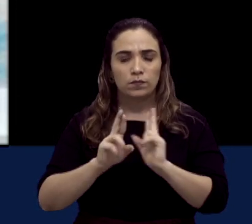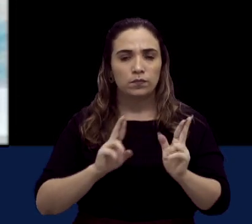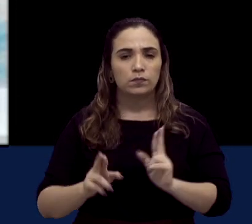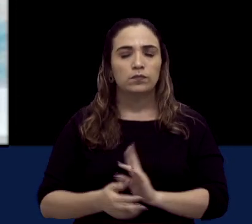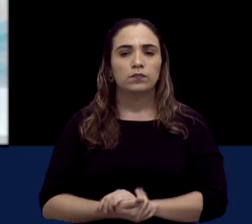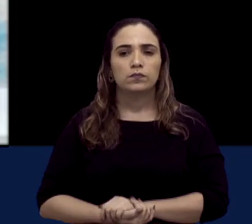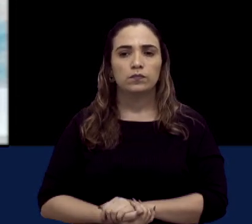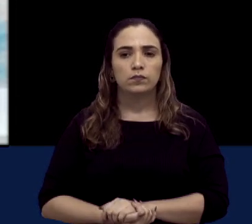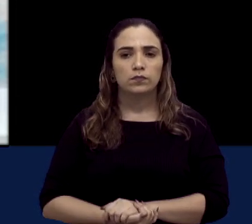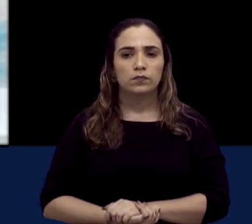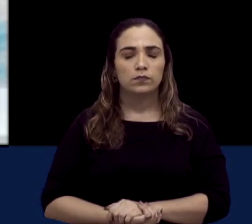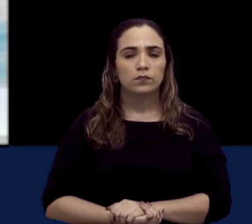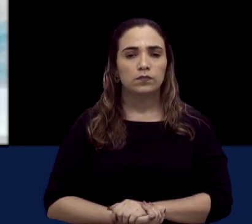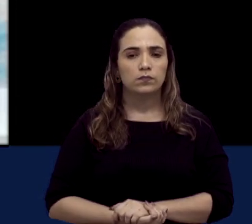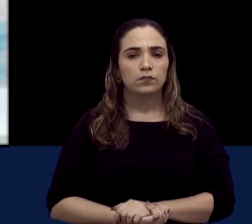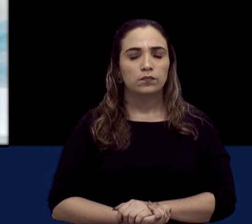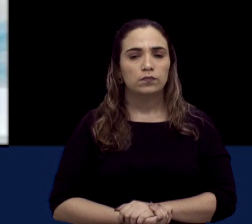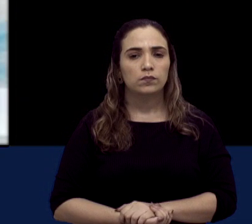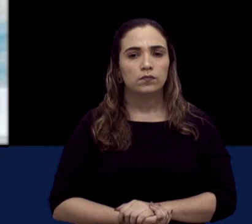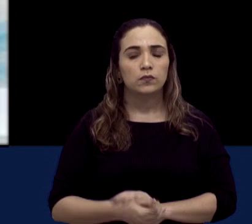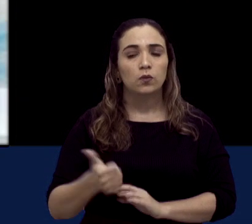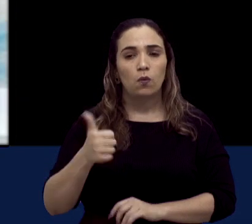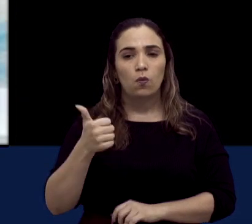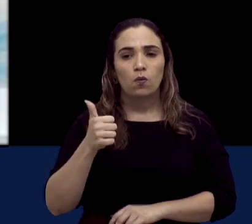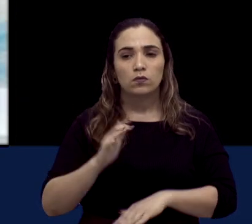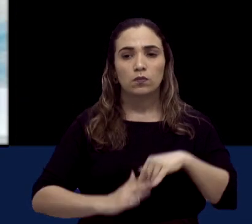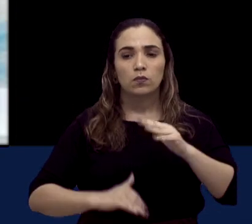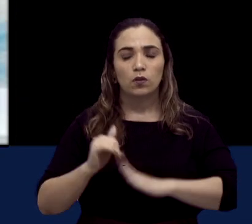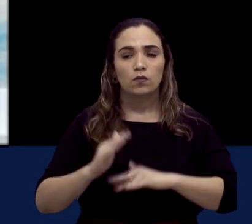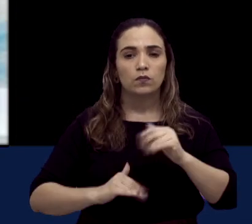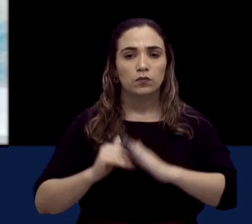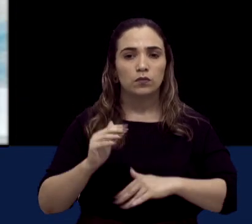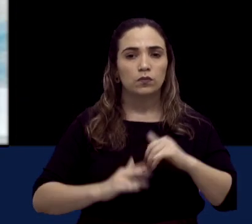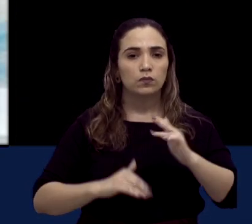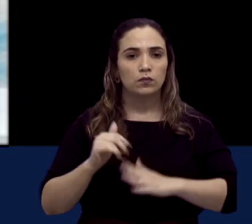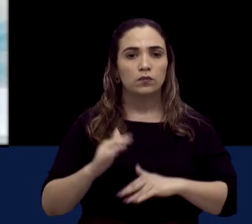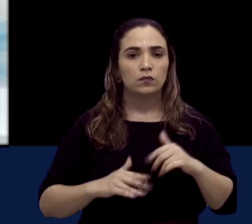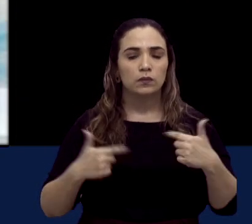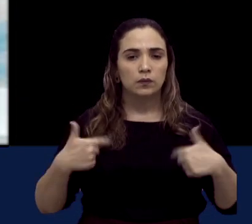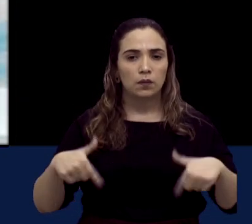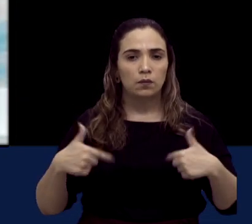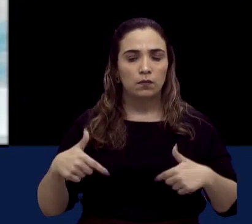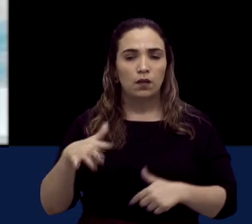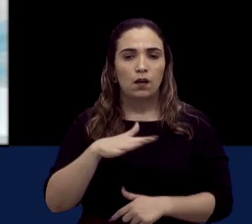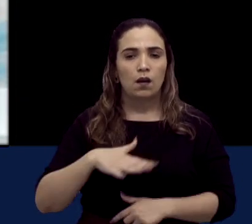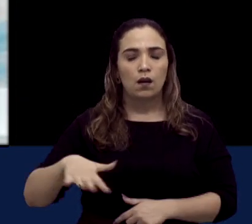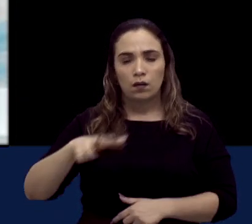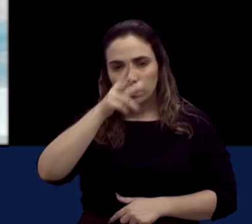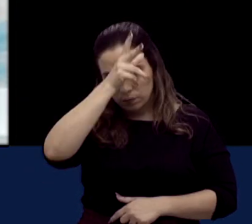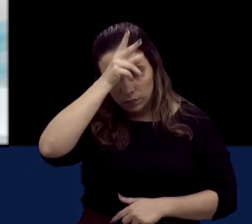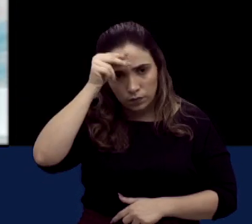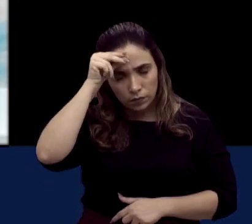exato, a aplicação de entrevista a uns profissionais dos operacionais, estratégico, tático e operacional da Prefeitura em março